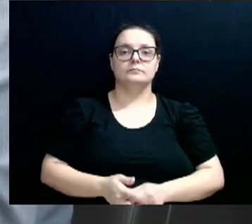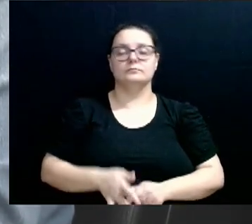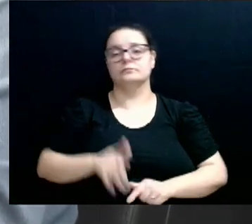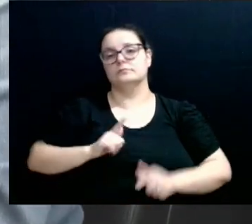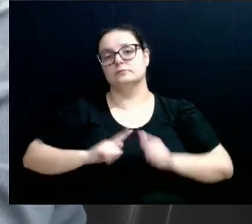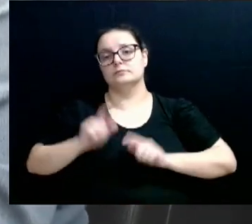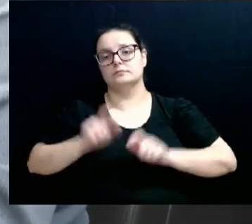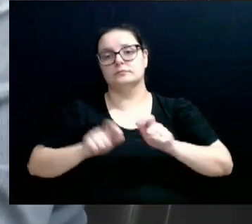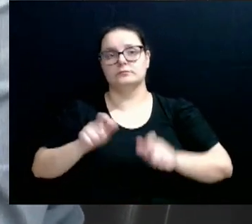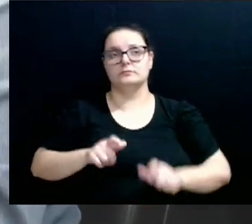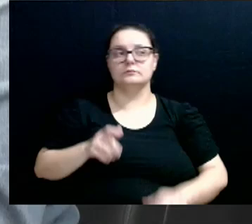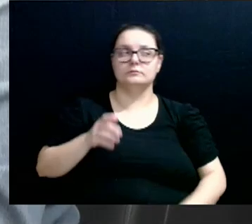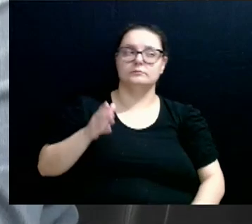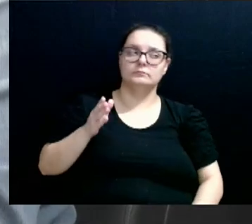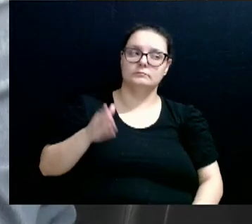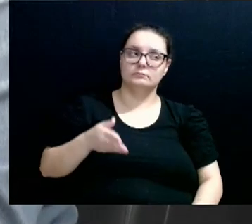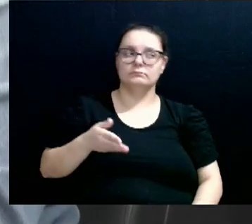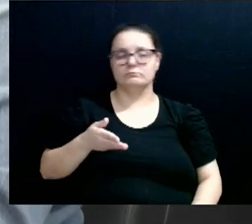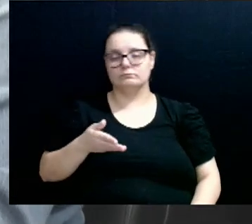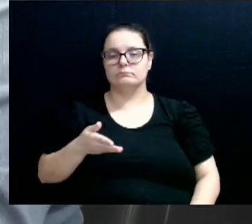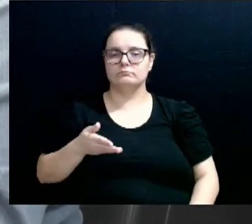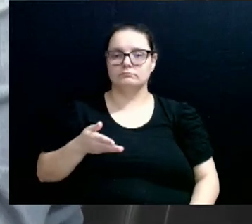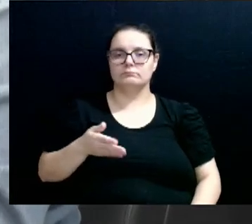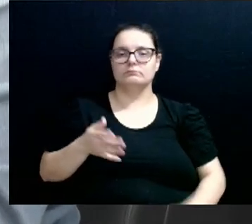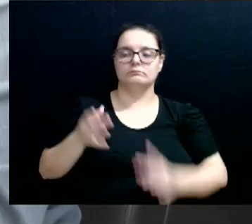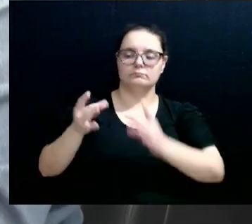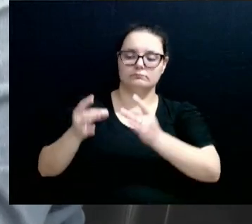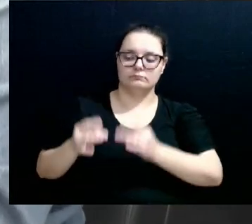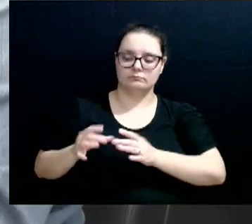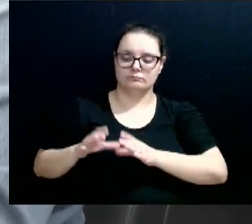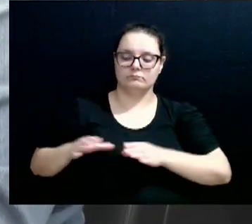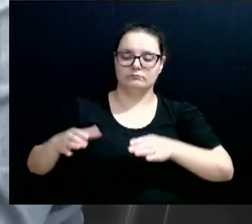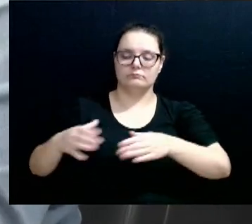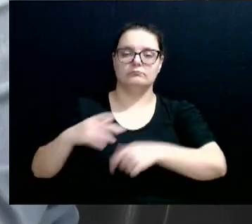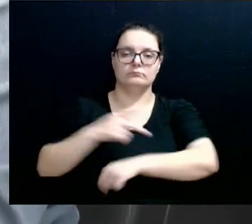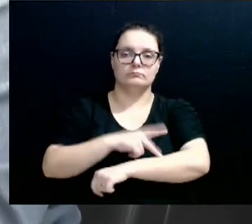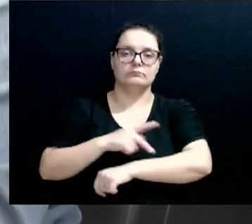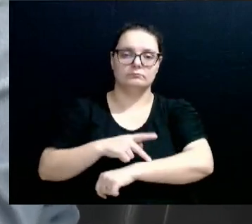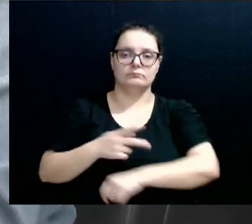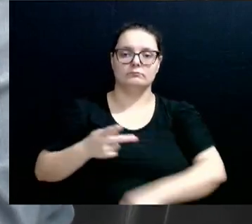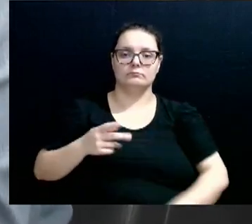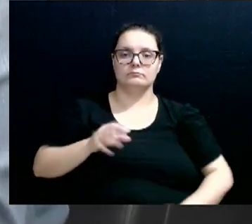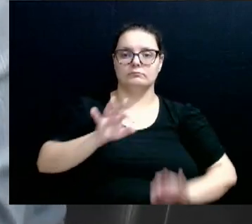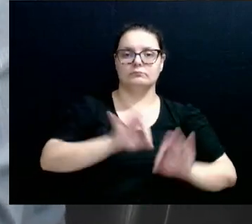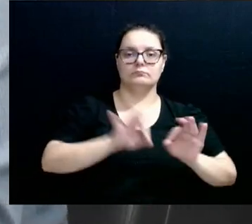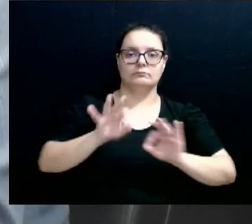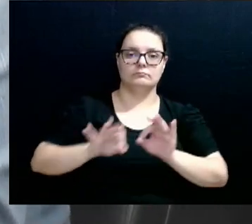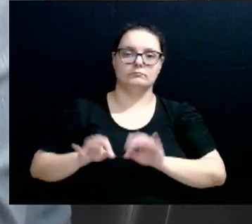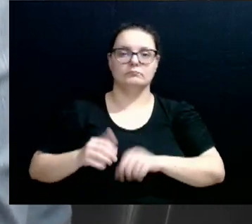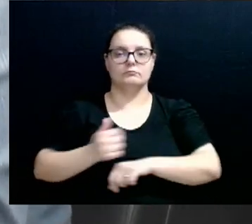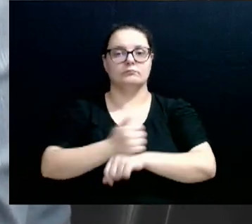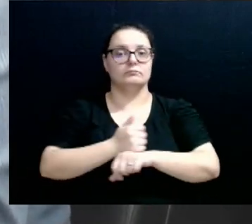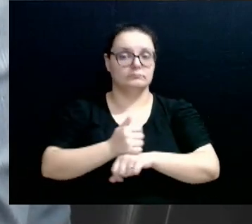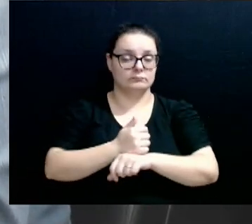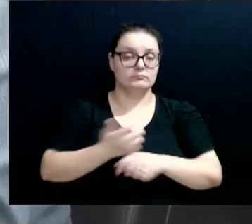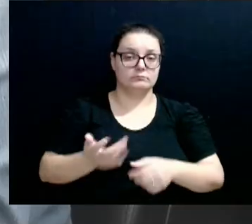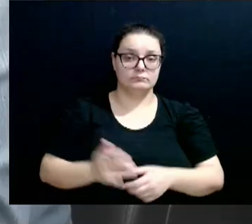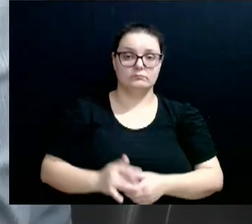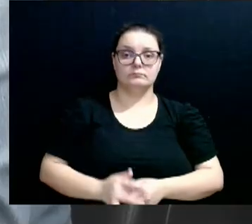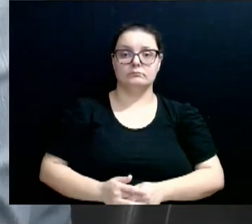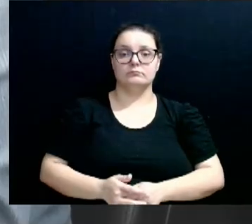/ essa composição desse universo pedagógico que a gente chama, né? A organização dos profissionais, enfim.